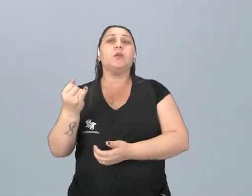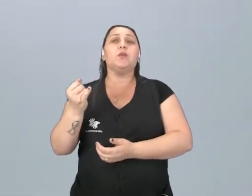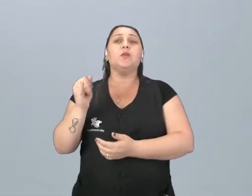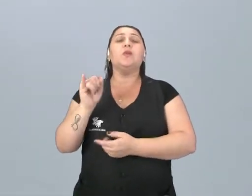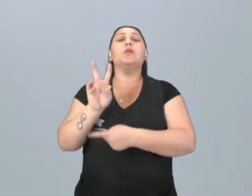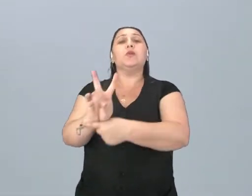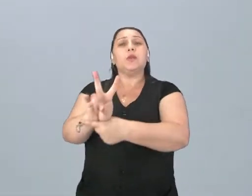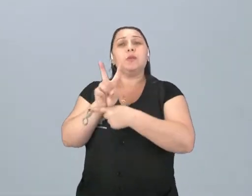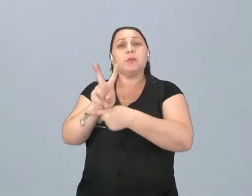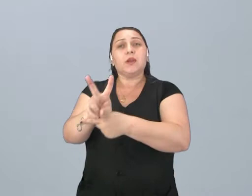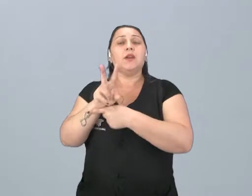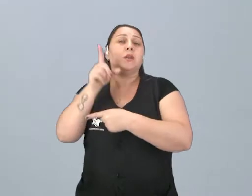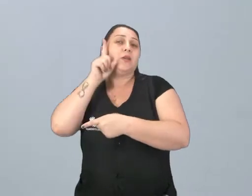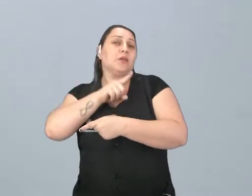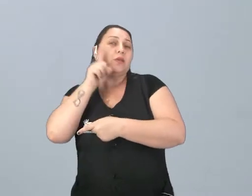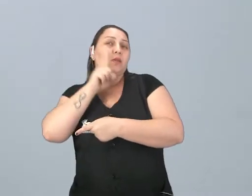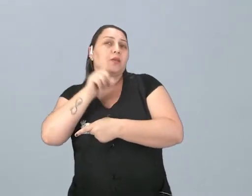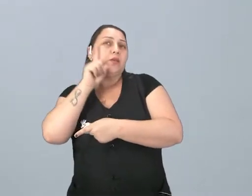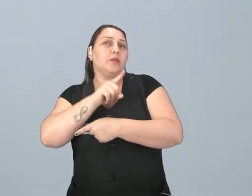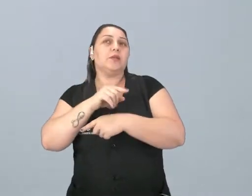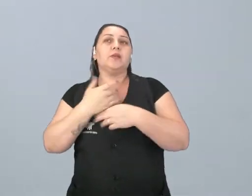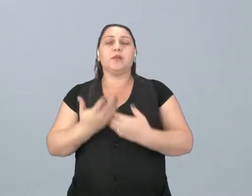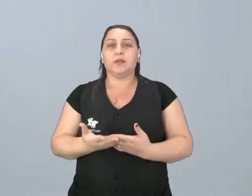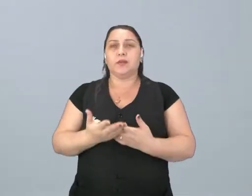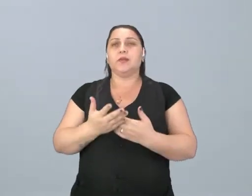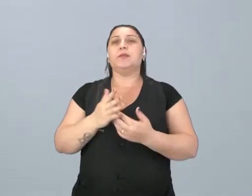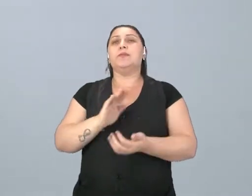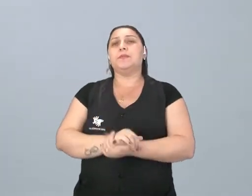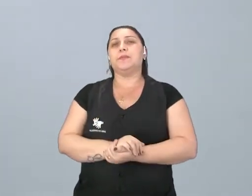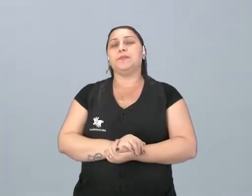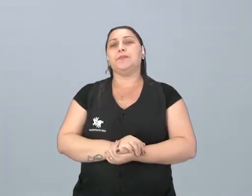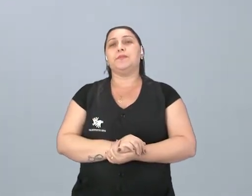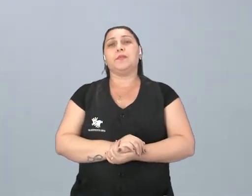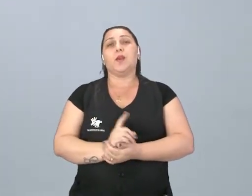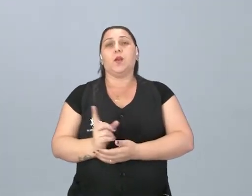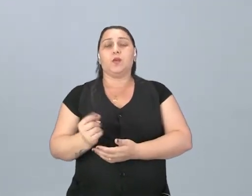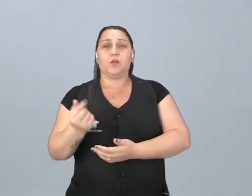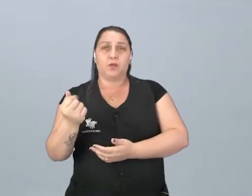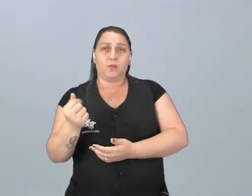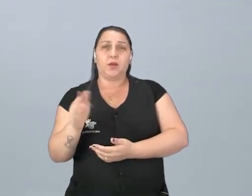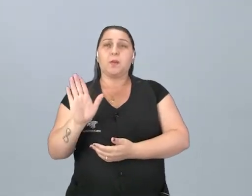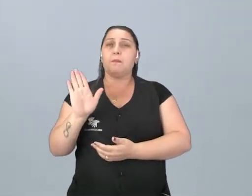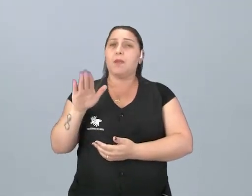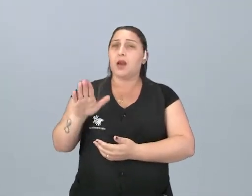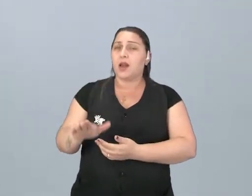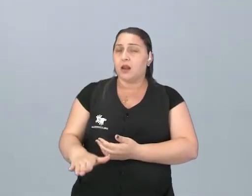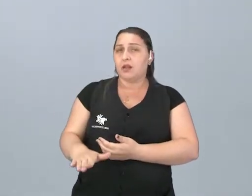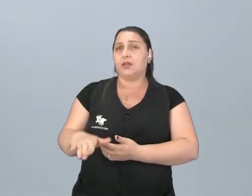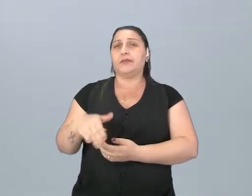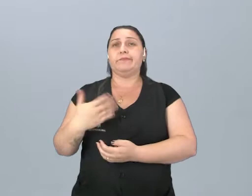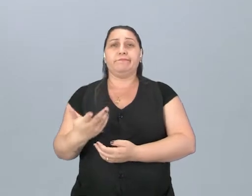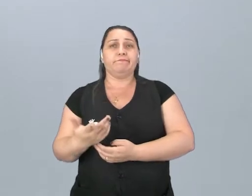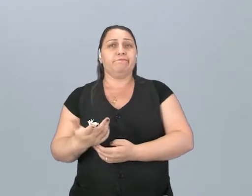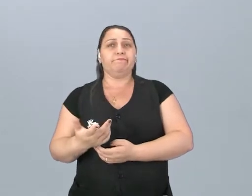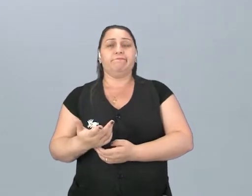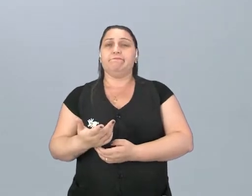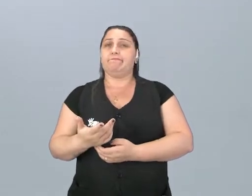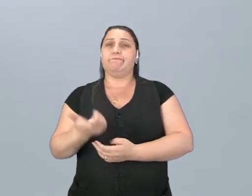lá nos Estados Unidos. Então isso culmina em cada vez mais os preços ficarem baratos e às vezes não